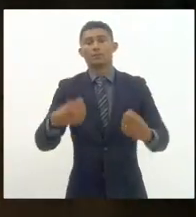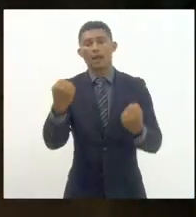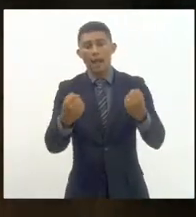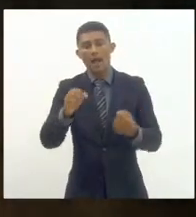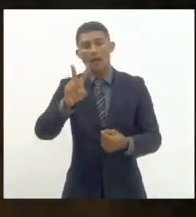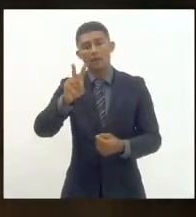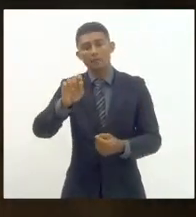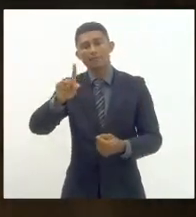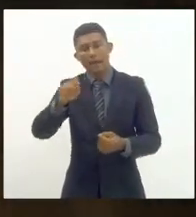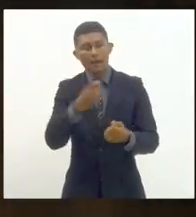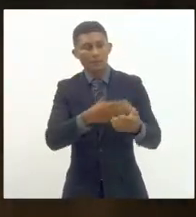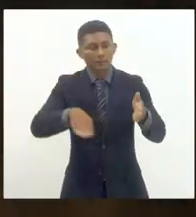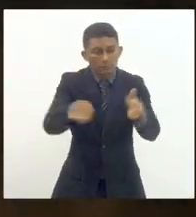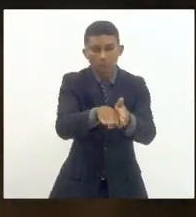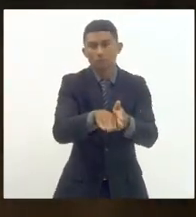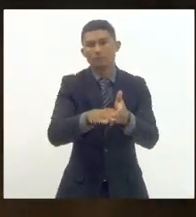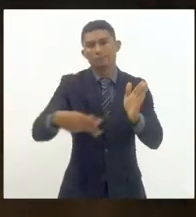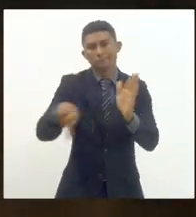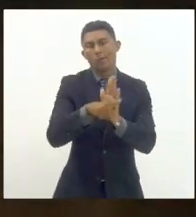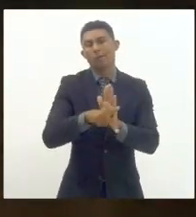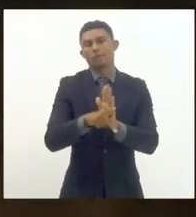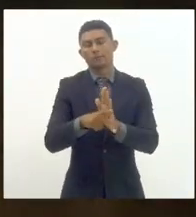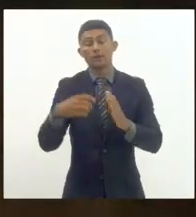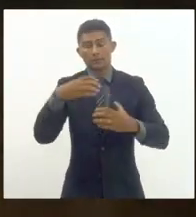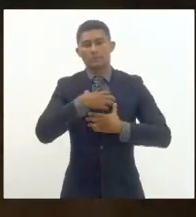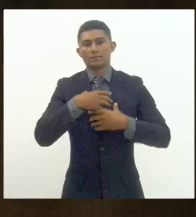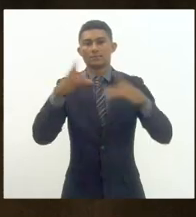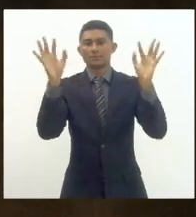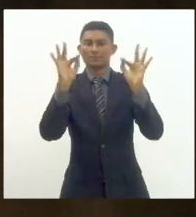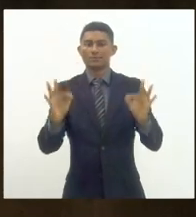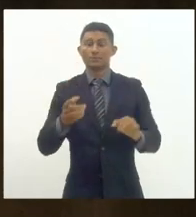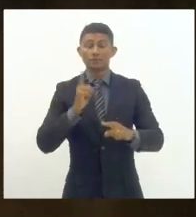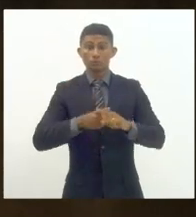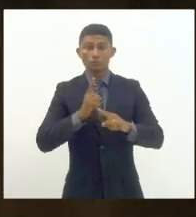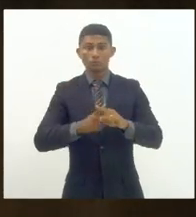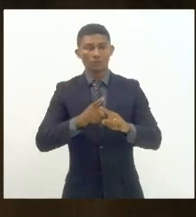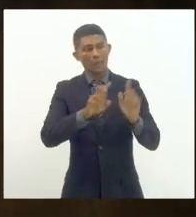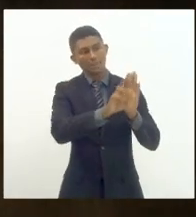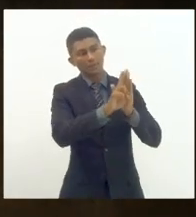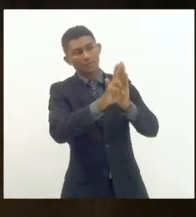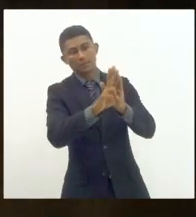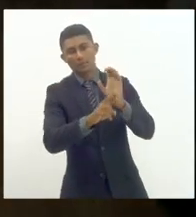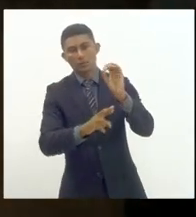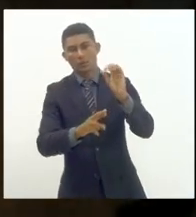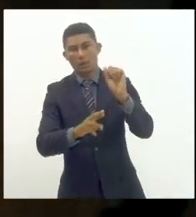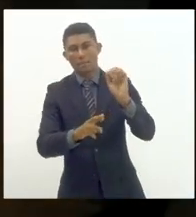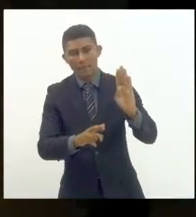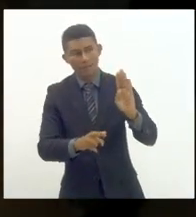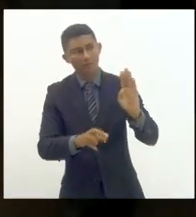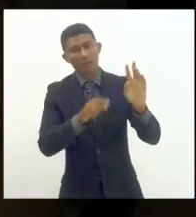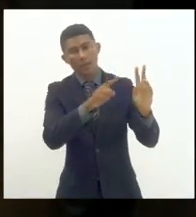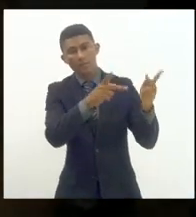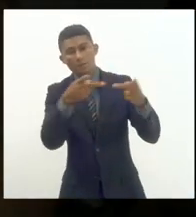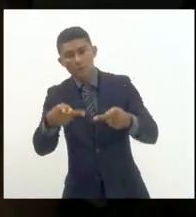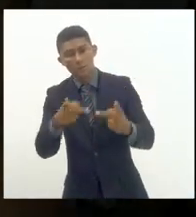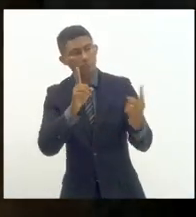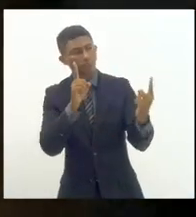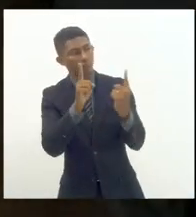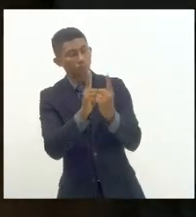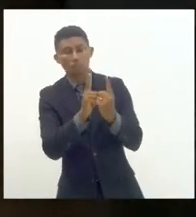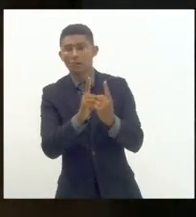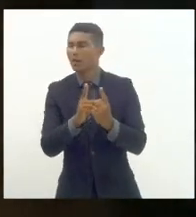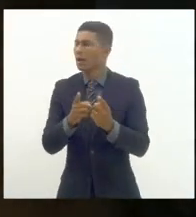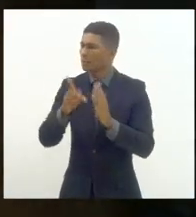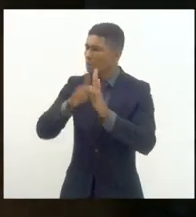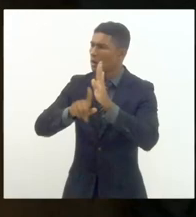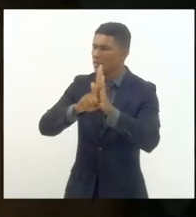dizer que eu estou muito feliz, recebi o representante da Ordem dos Advogados, que agradeceu pelo projeto.